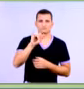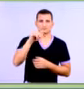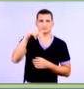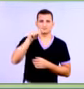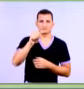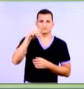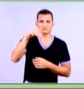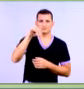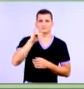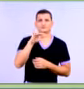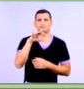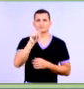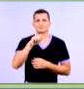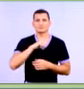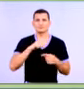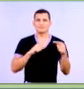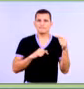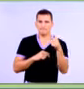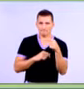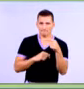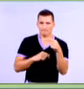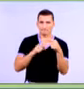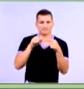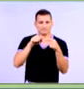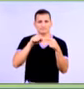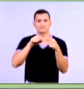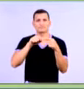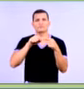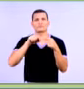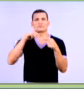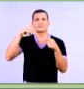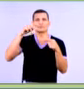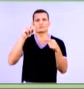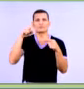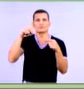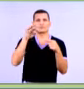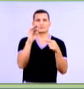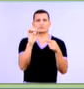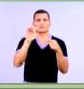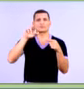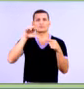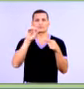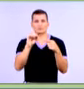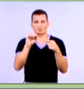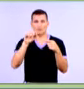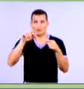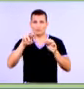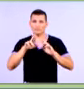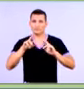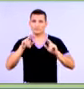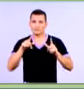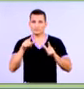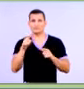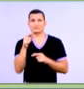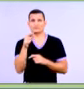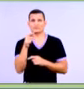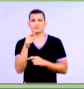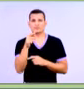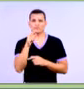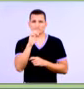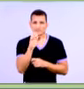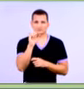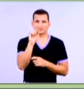memória, né? A dinâmica, ela trabalha com ponteiros. É diferente daquela que trabalha com